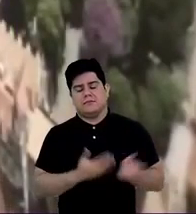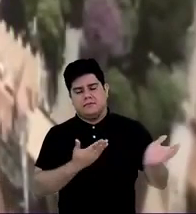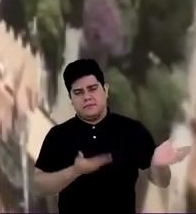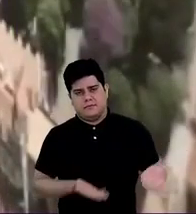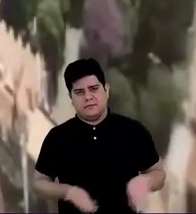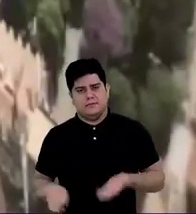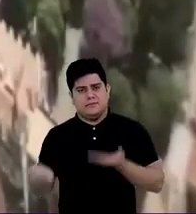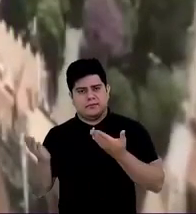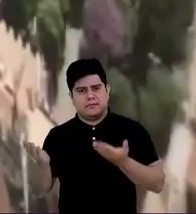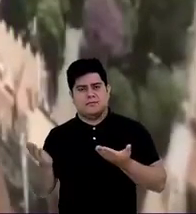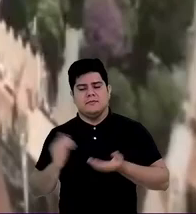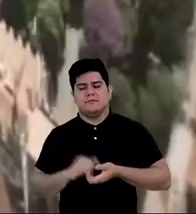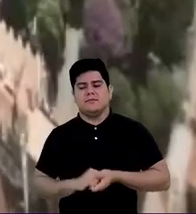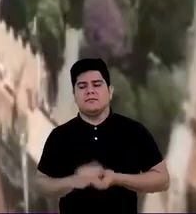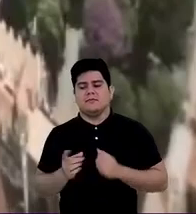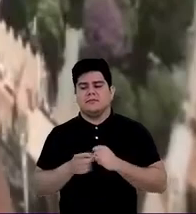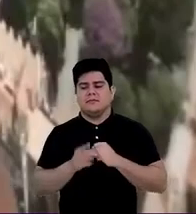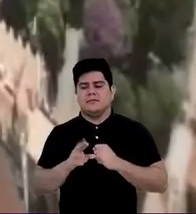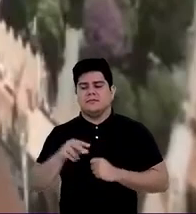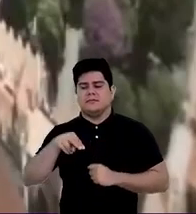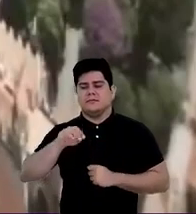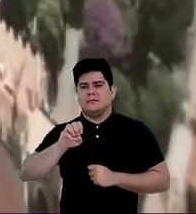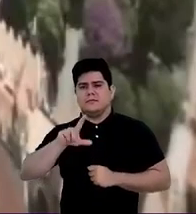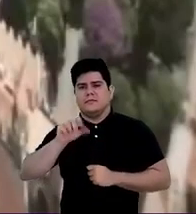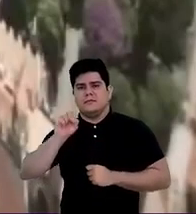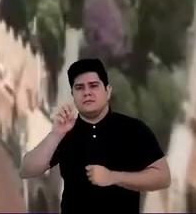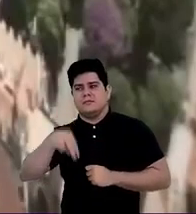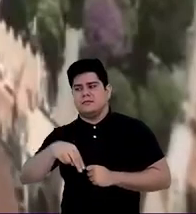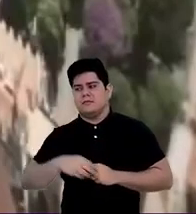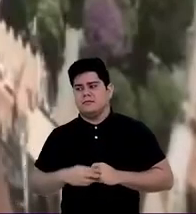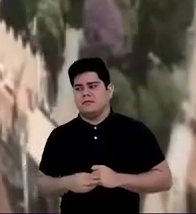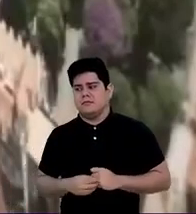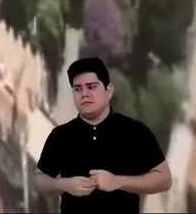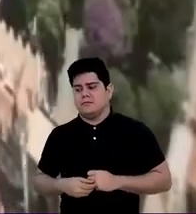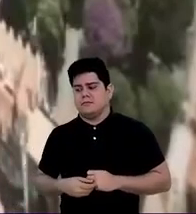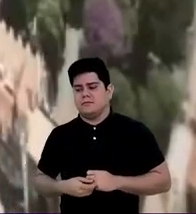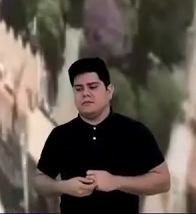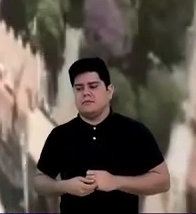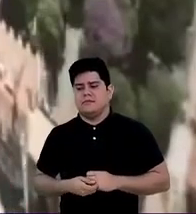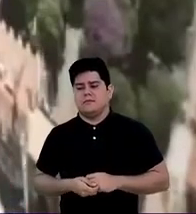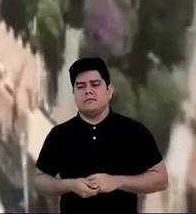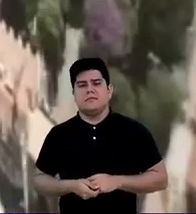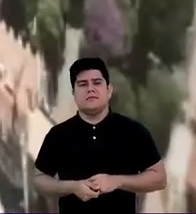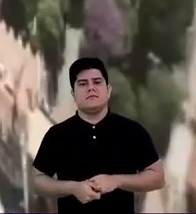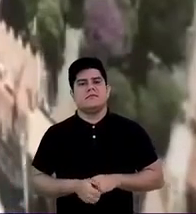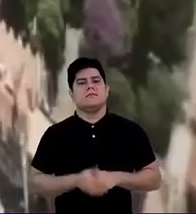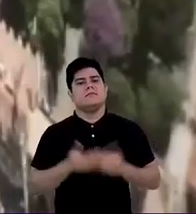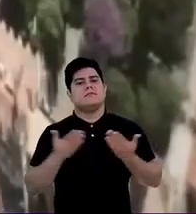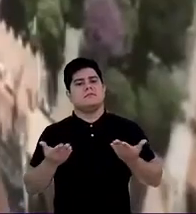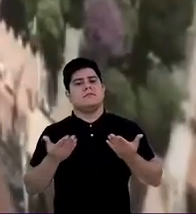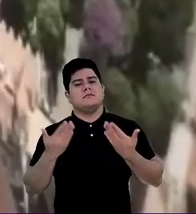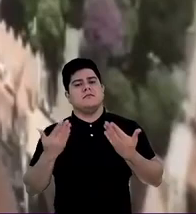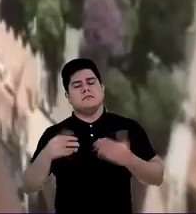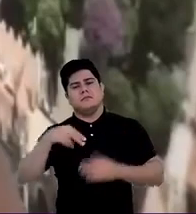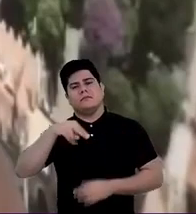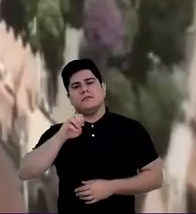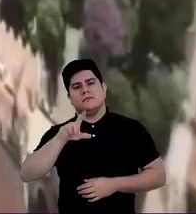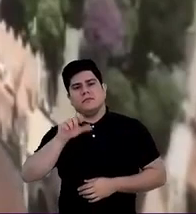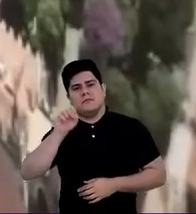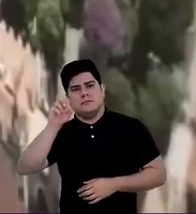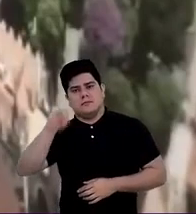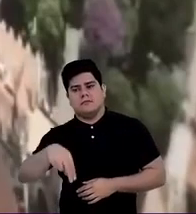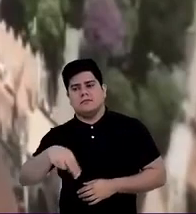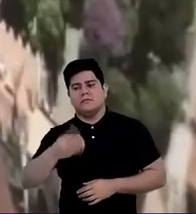palavra para o Dr. Nelson Hammerschlag, também amplamente conhecido de todos, mas o Nelson é